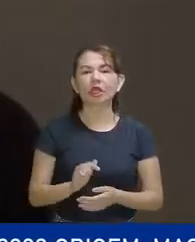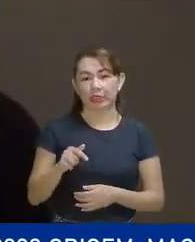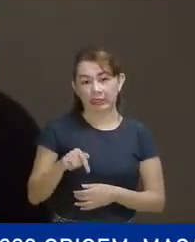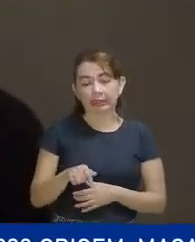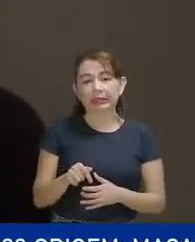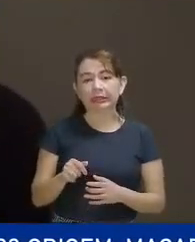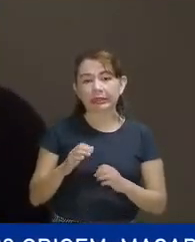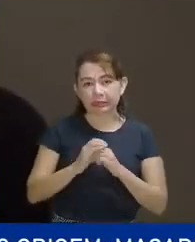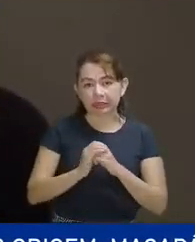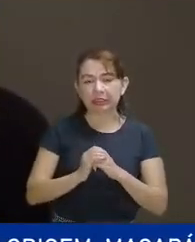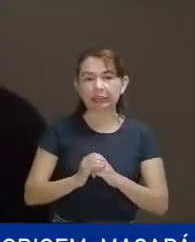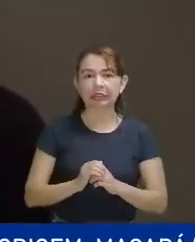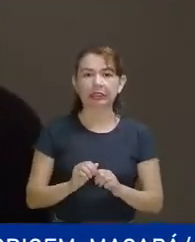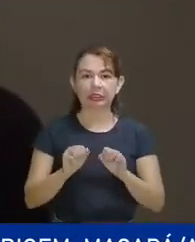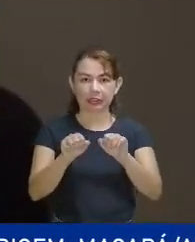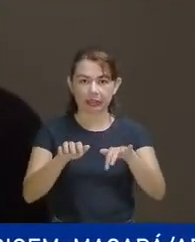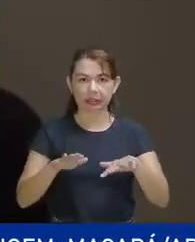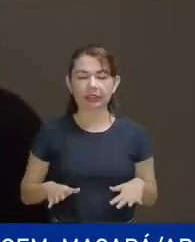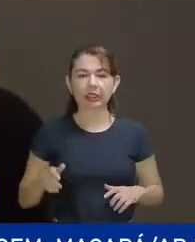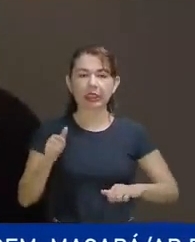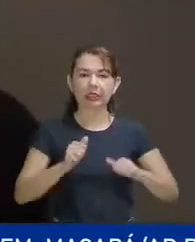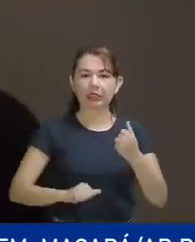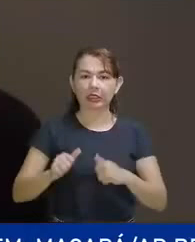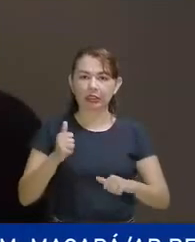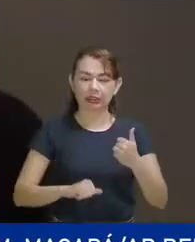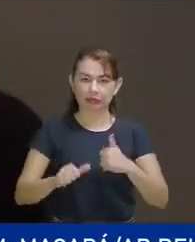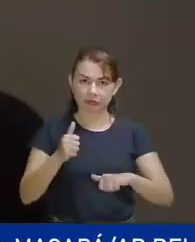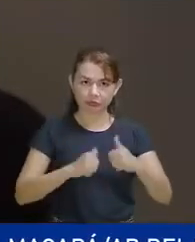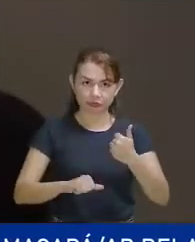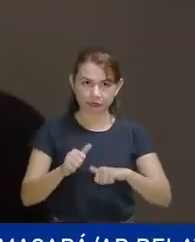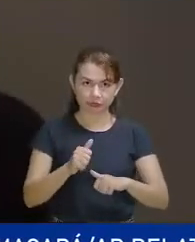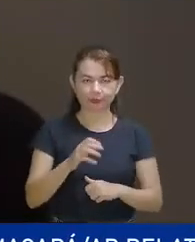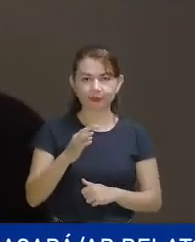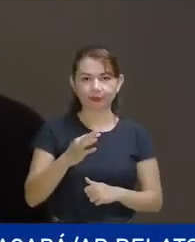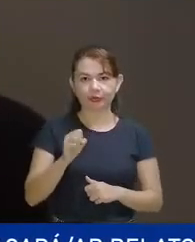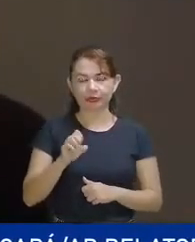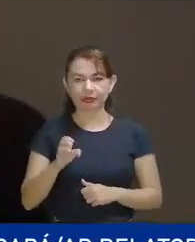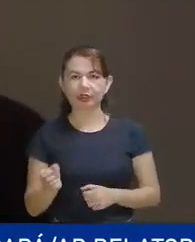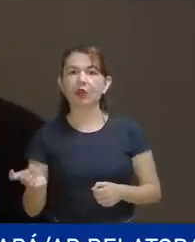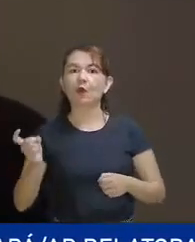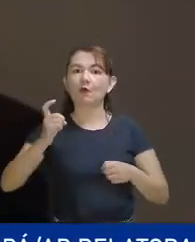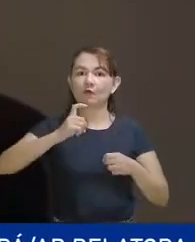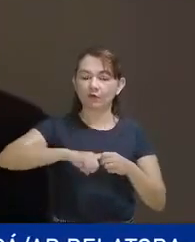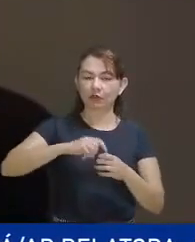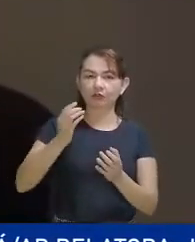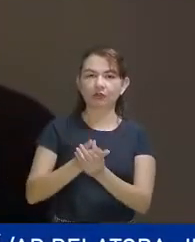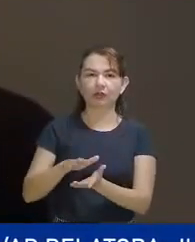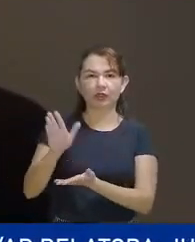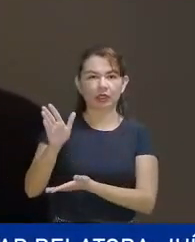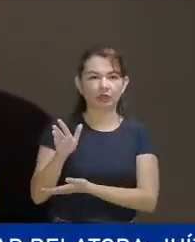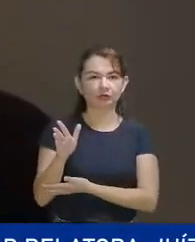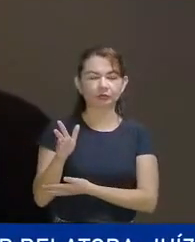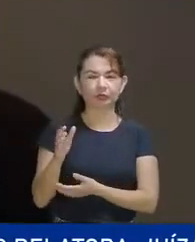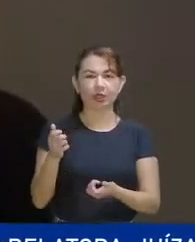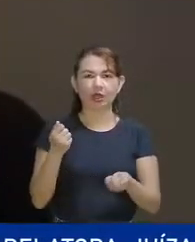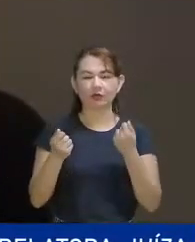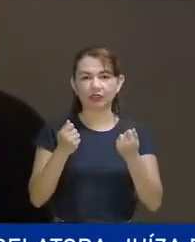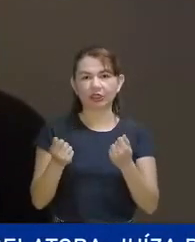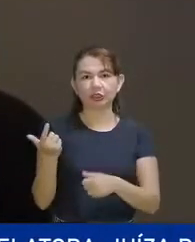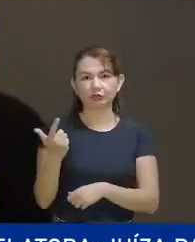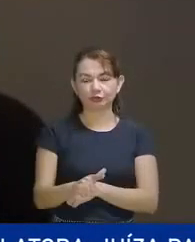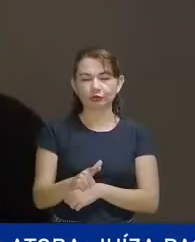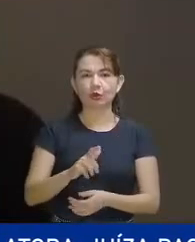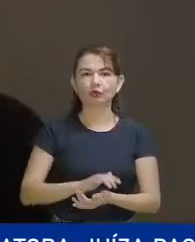analisou uma situação na qual o TSE determinou o retorno dos autos para uma reanálise na prestação de